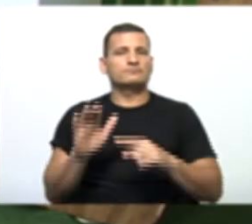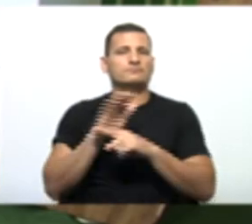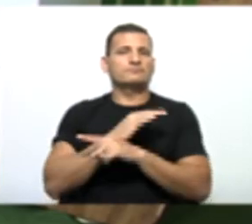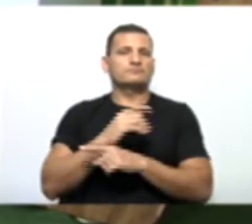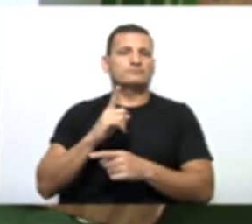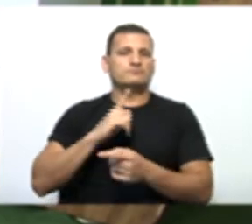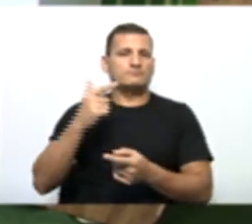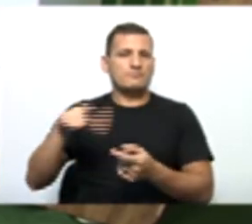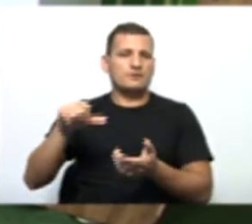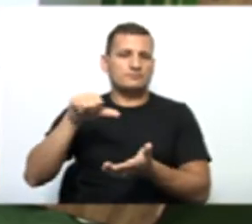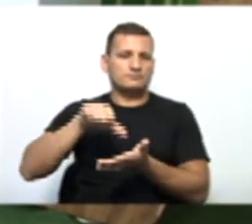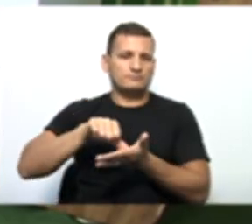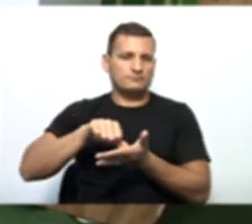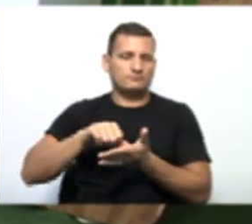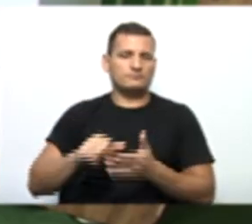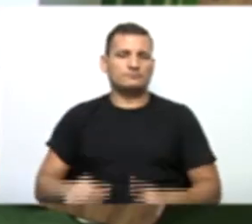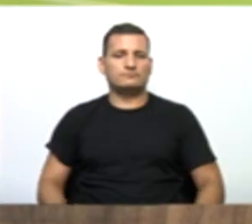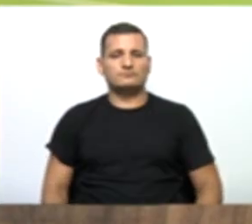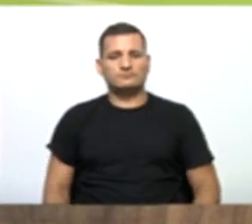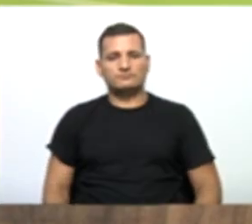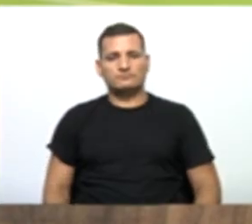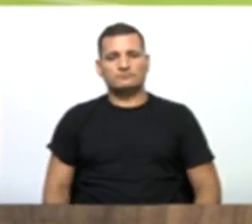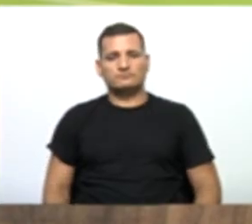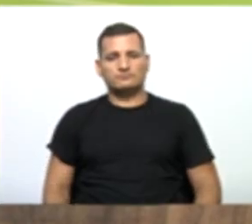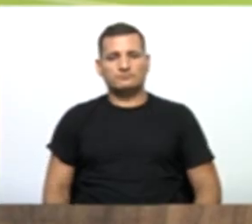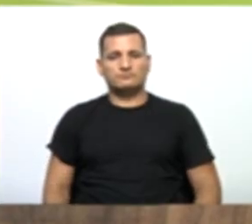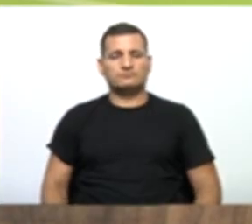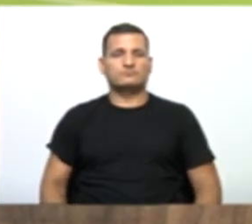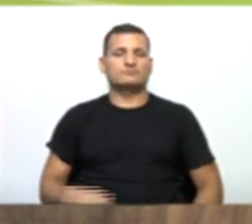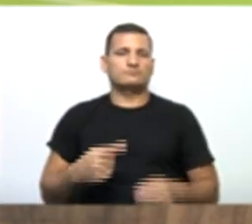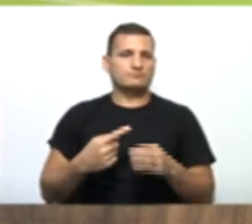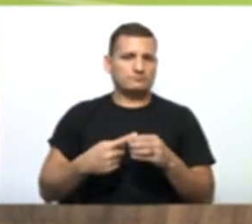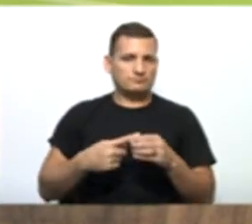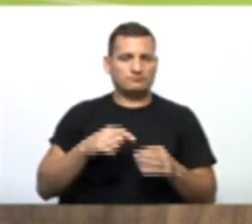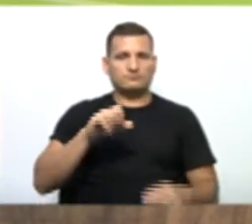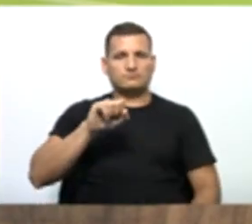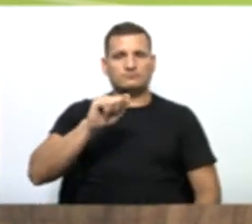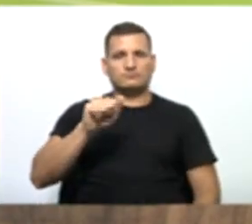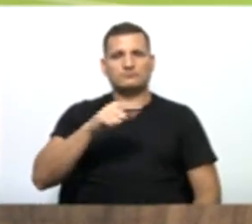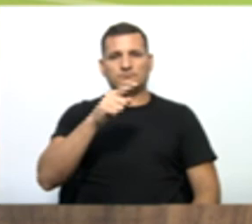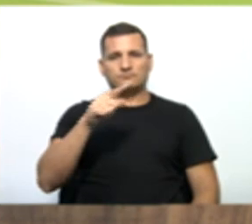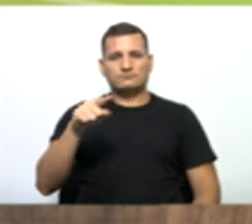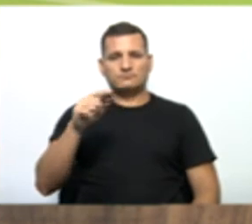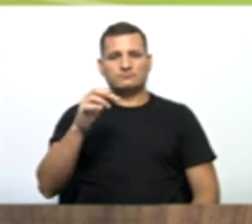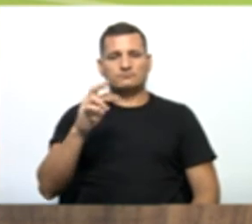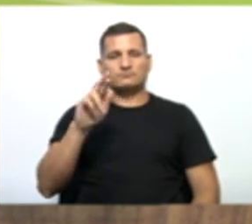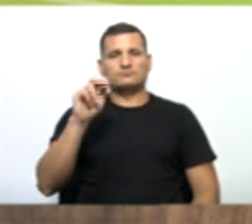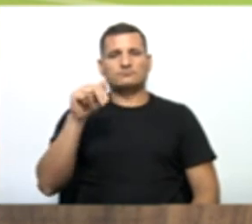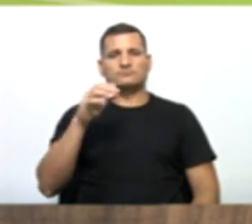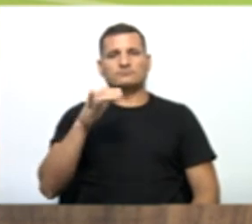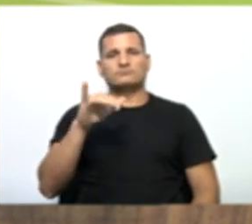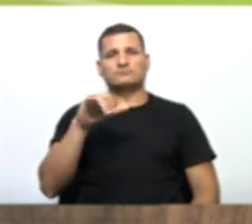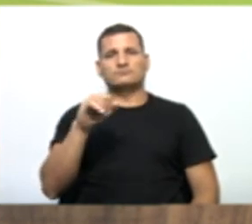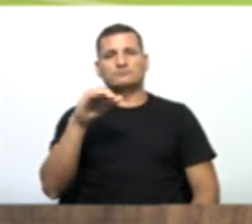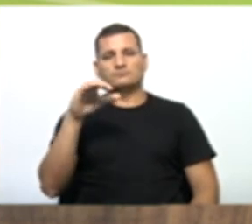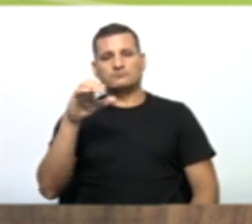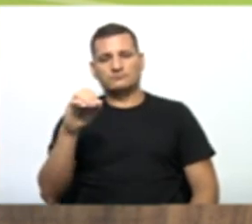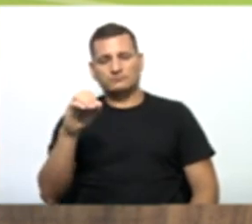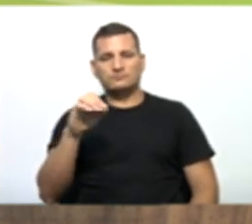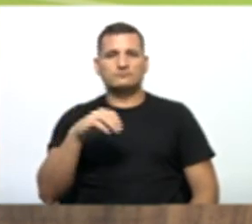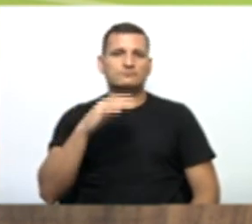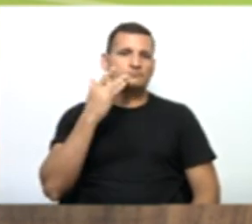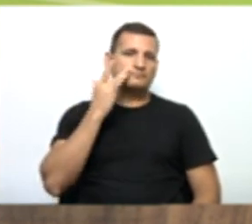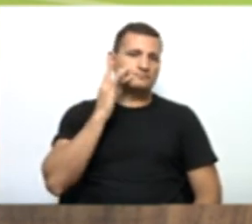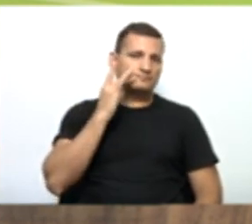polos que participaram, Silmar? O pessoal de São Francisco do Guaporé também participou. Olha aí que legal. O pessoal de Ouro Preto, sempre